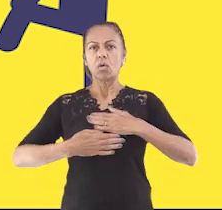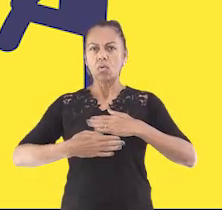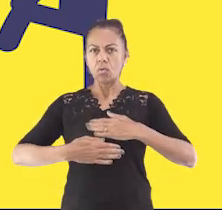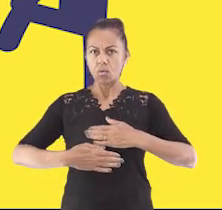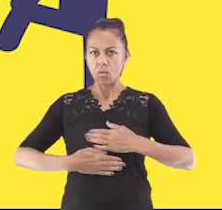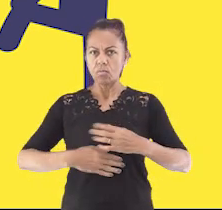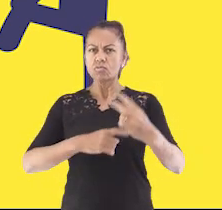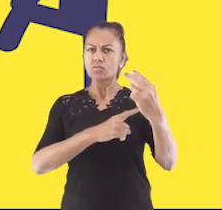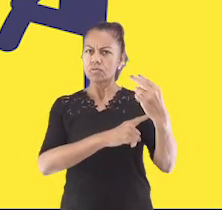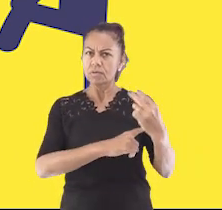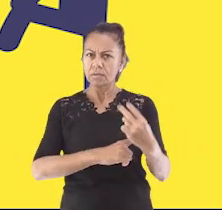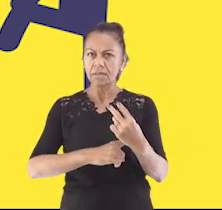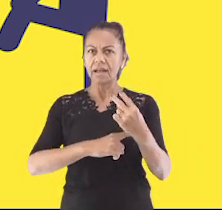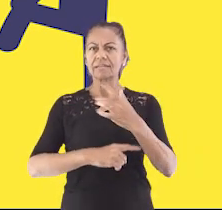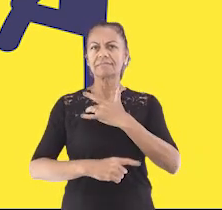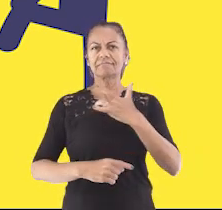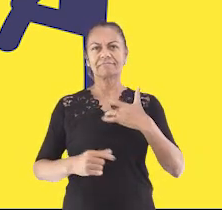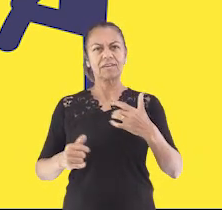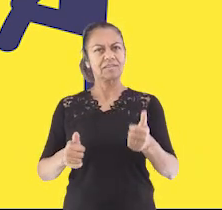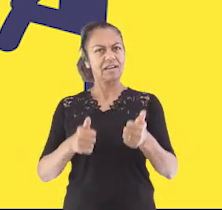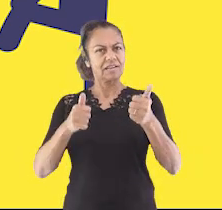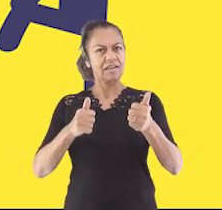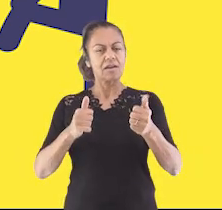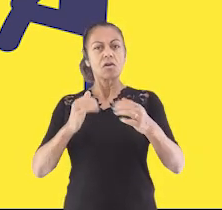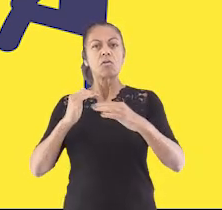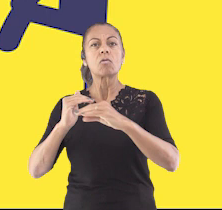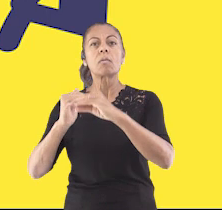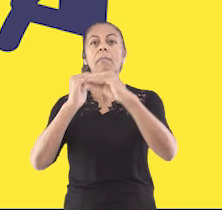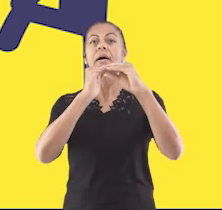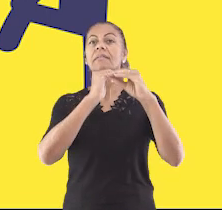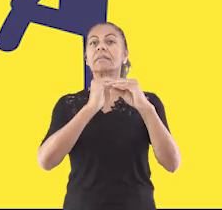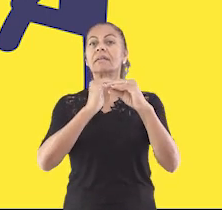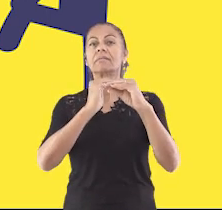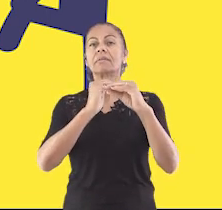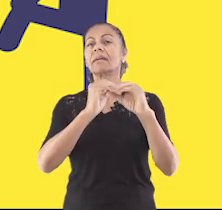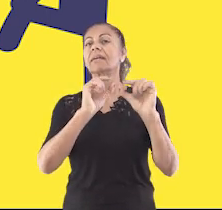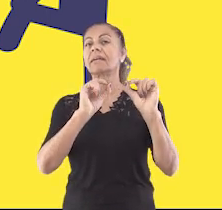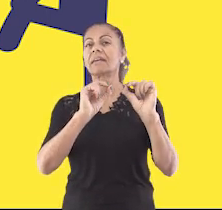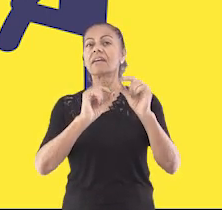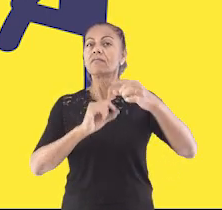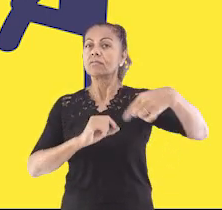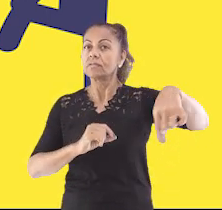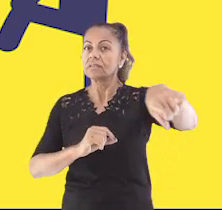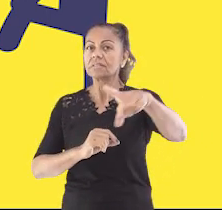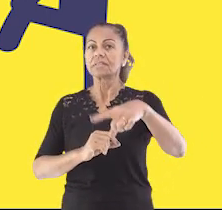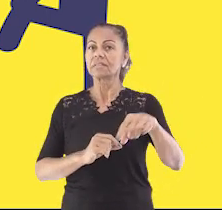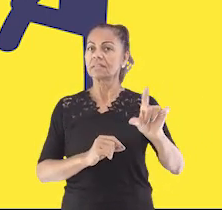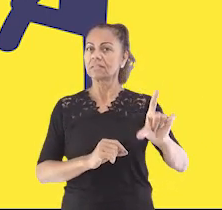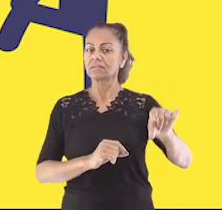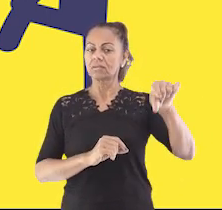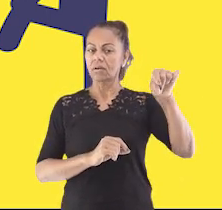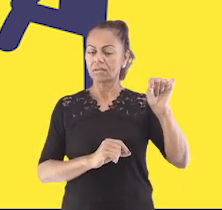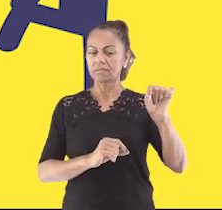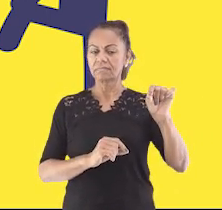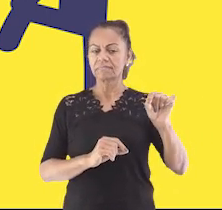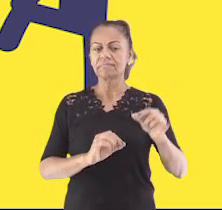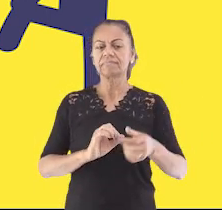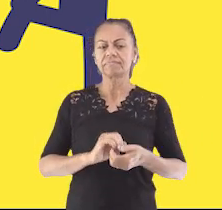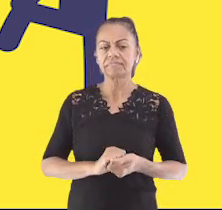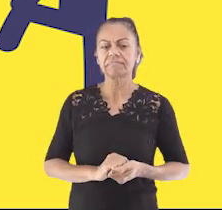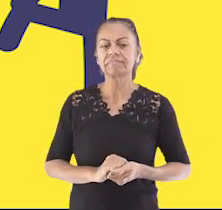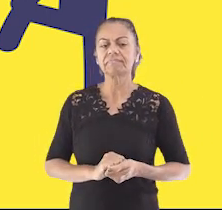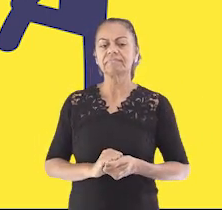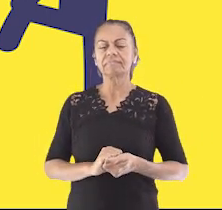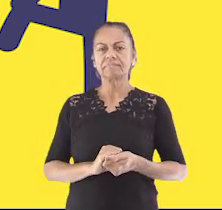alguma coisa nele? Lembre-se que o modelo ideal de corpo é o nosso corpo, bem